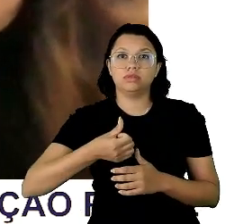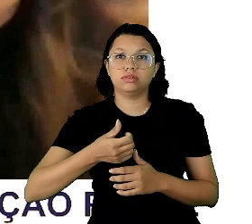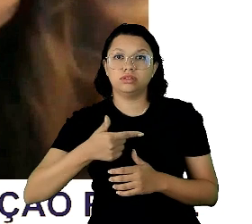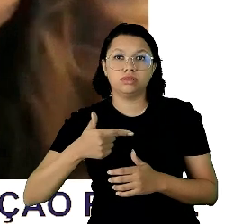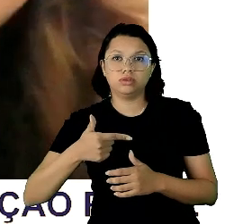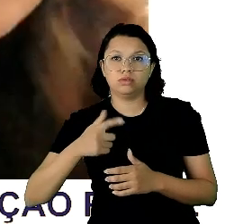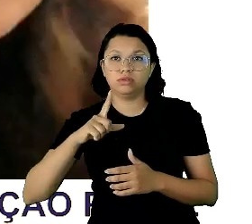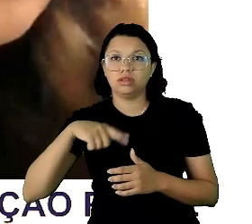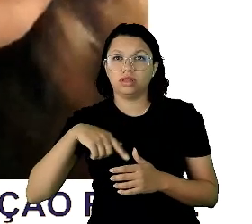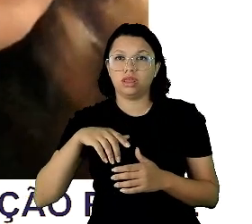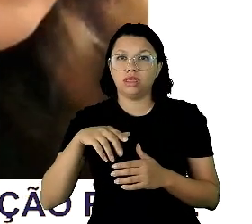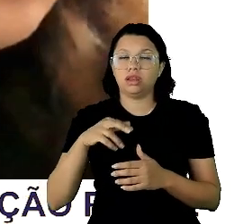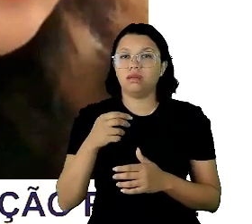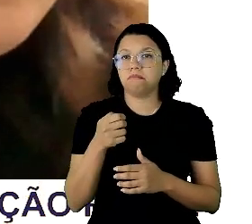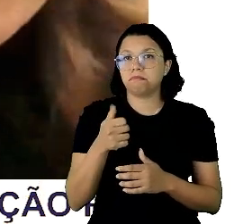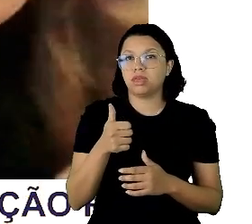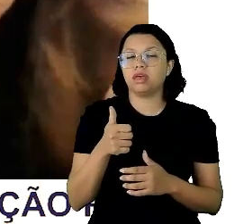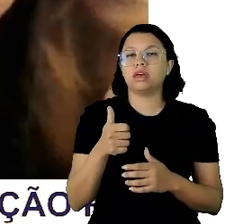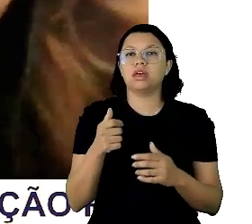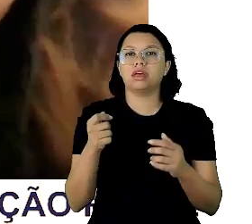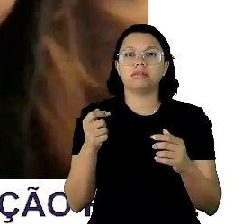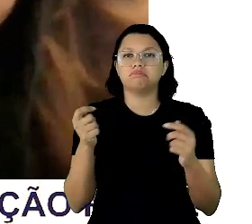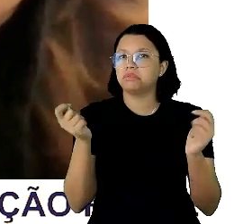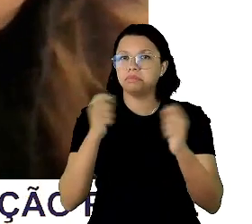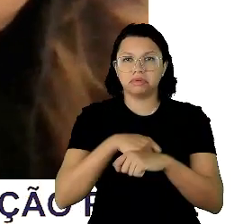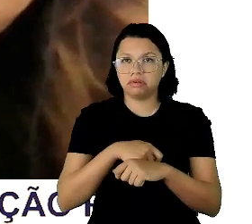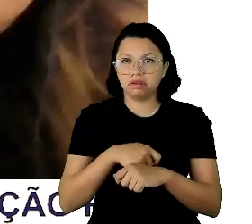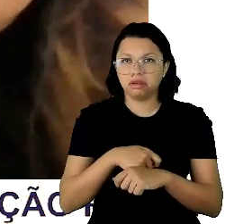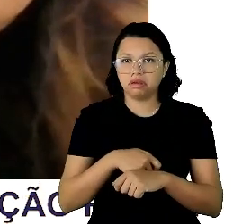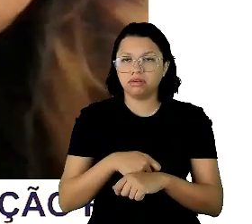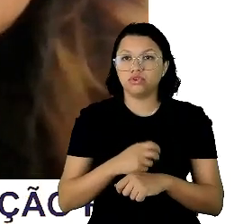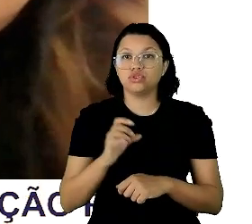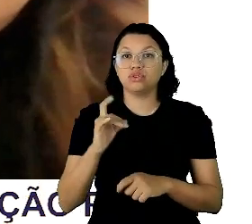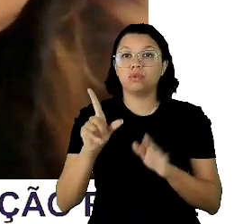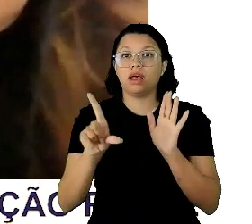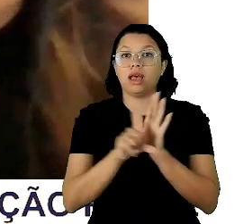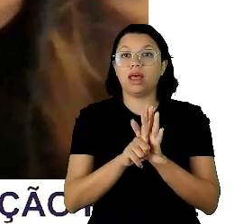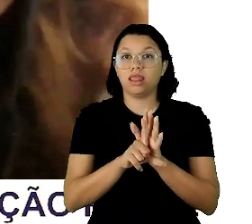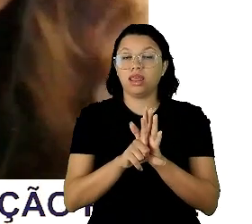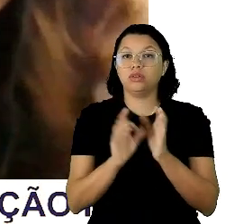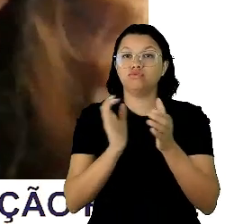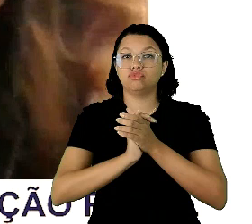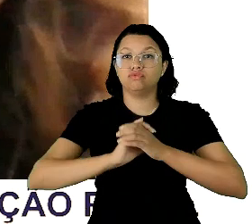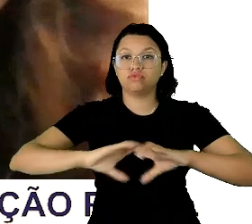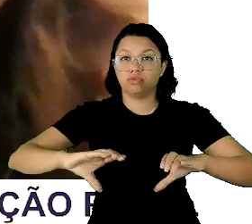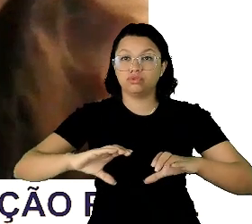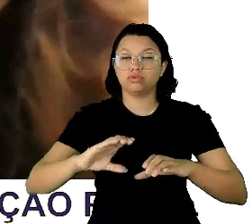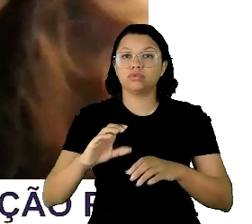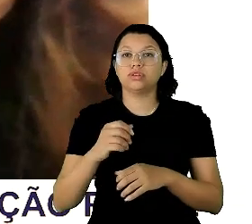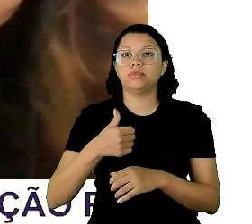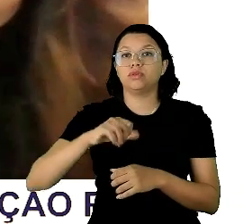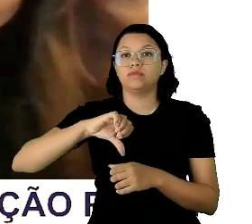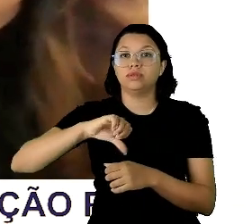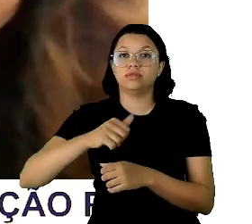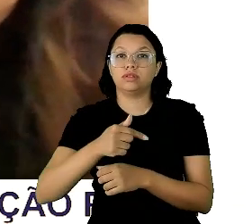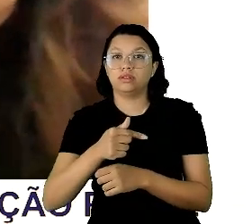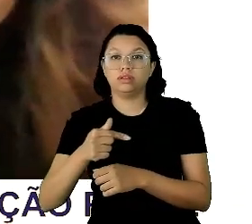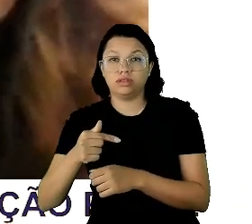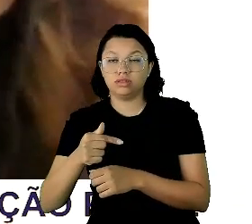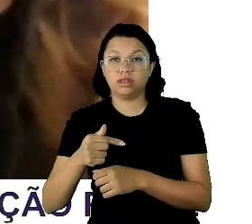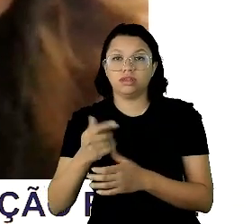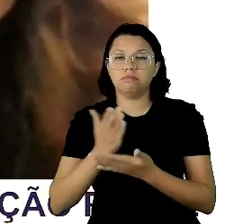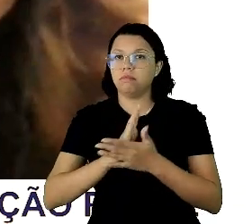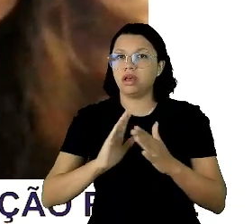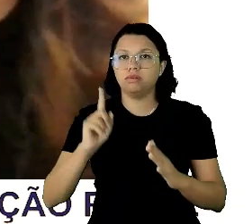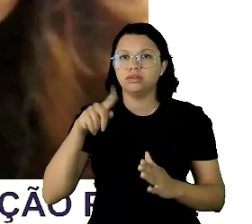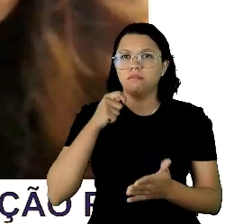relativamente incapaz, né? Apenas com a lei do divórcio, em 77, é que deixou de ser obrigatório